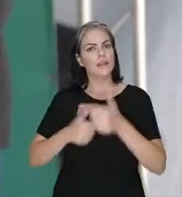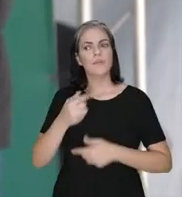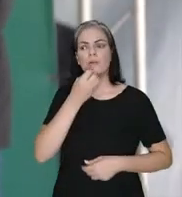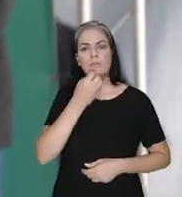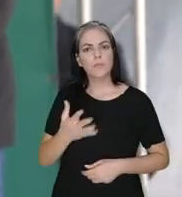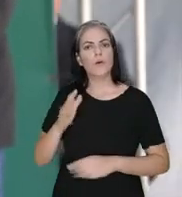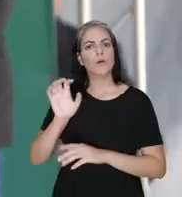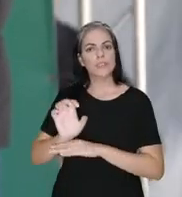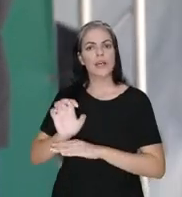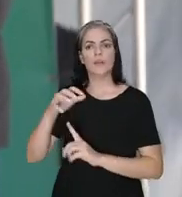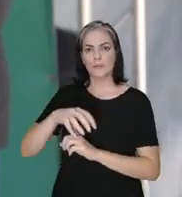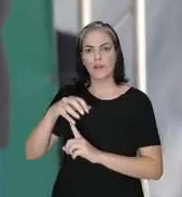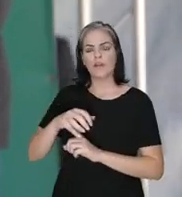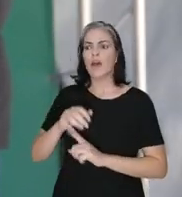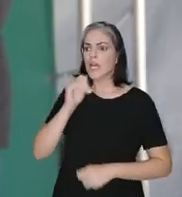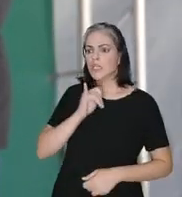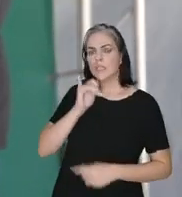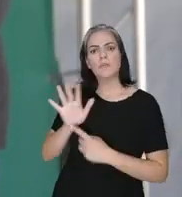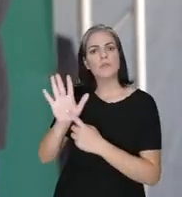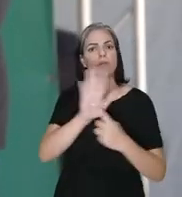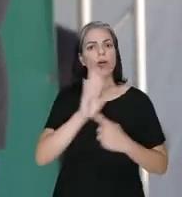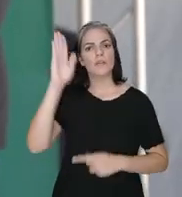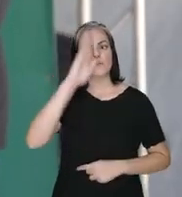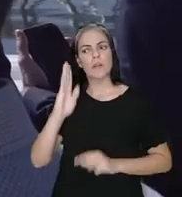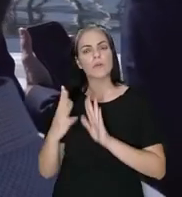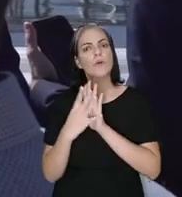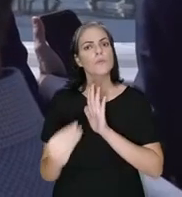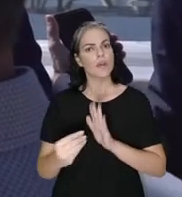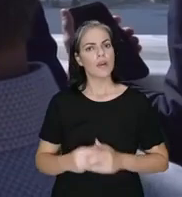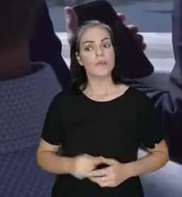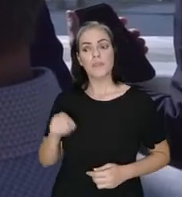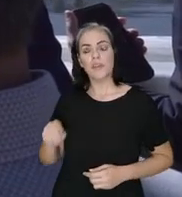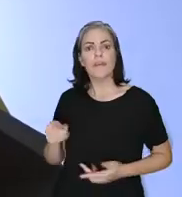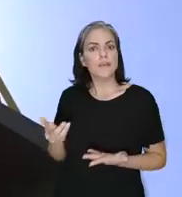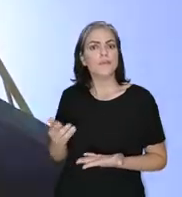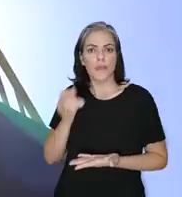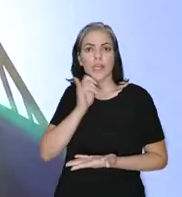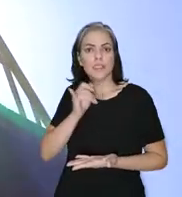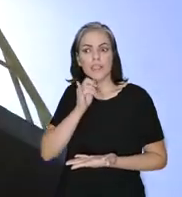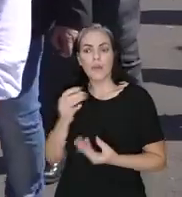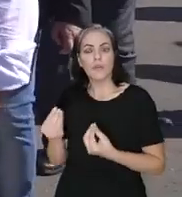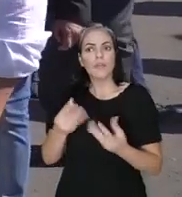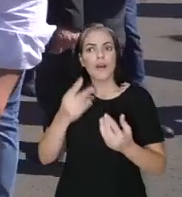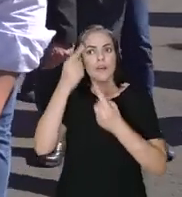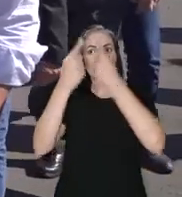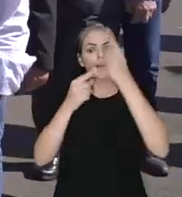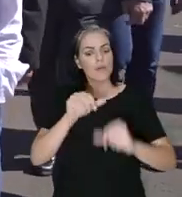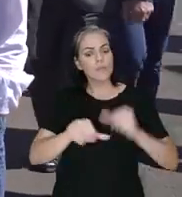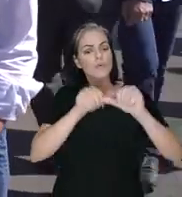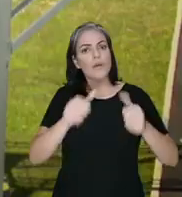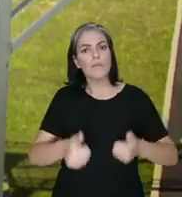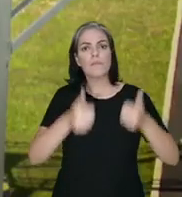faz aqui no Paraná é exemplo para o Brasil. Eu acho que é a partir de exemplos como esse que nasce a ideia de